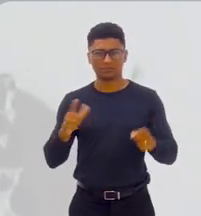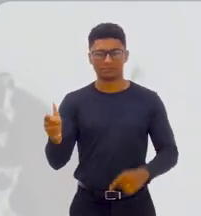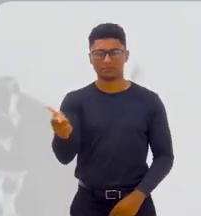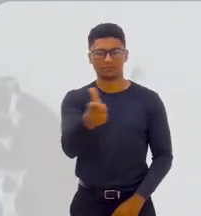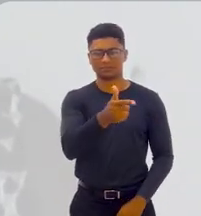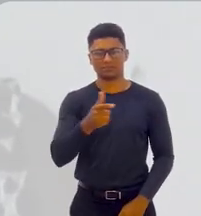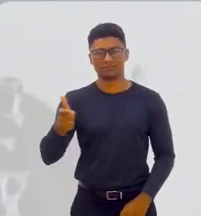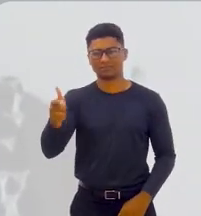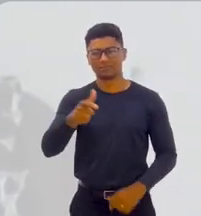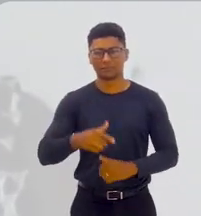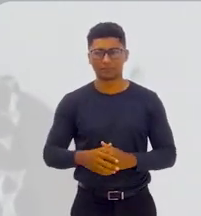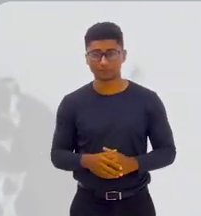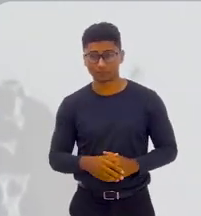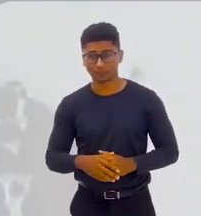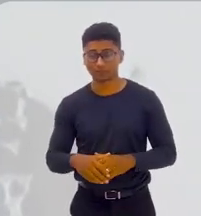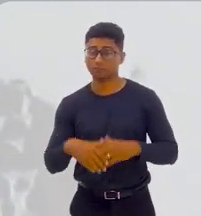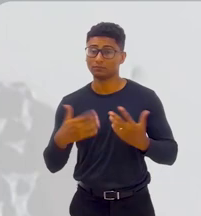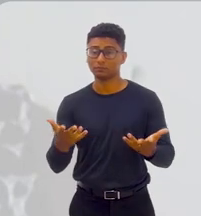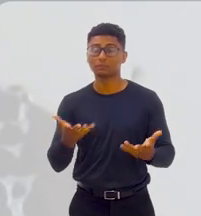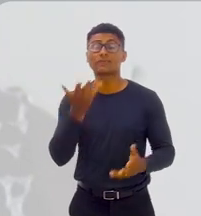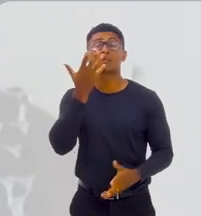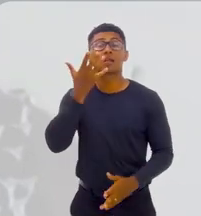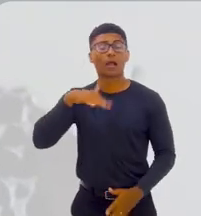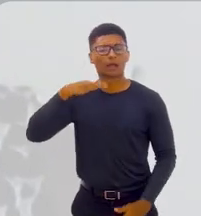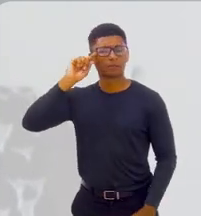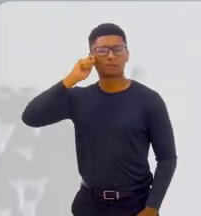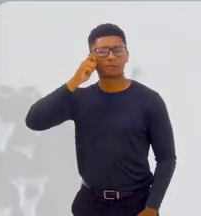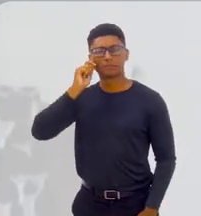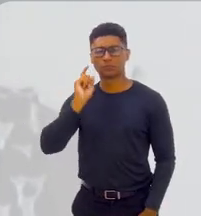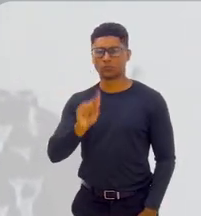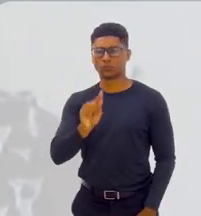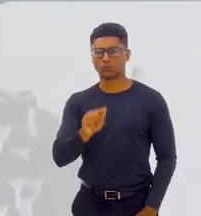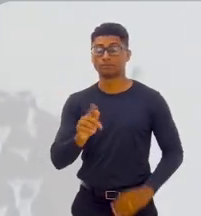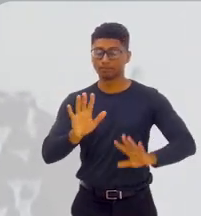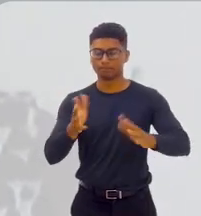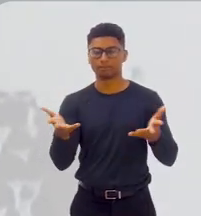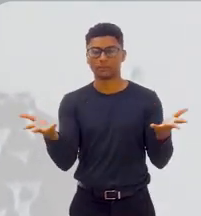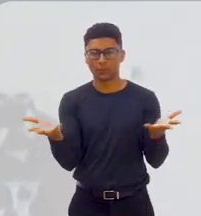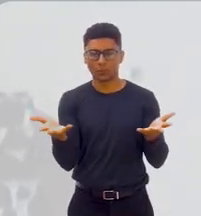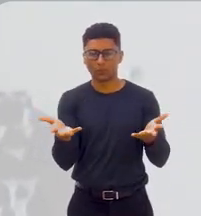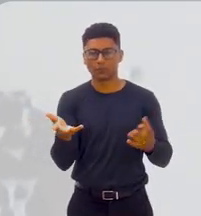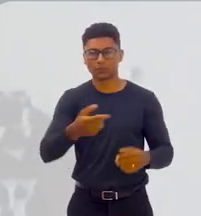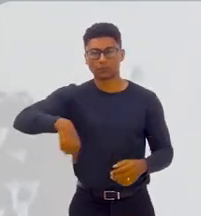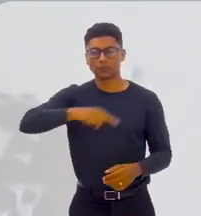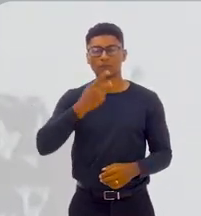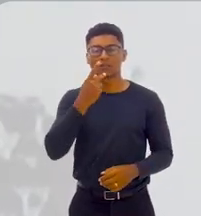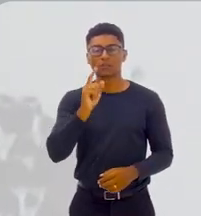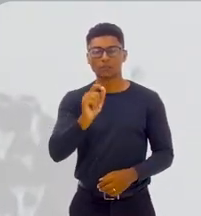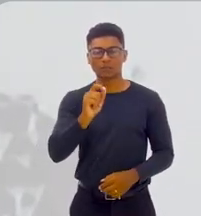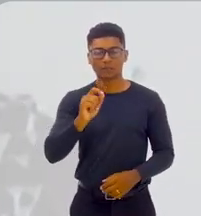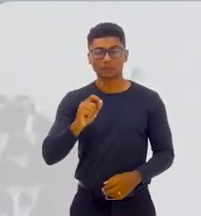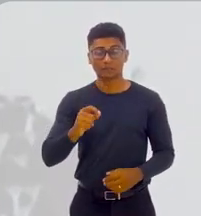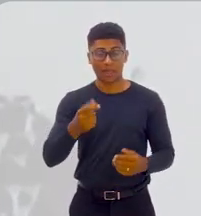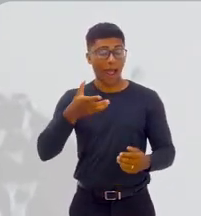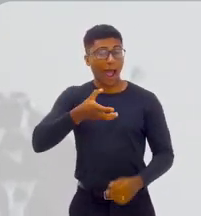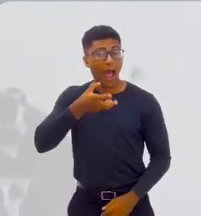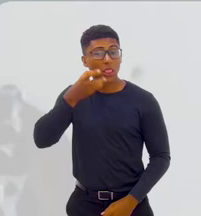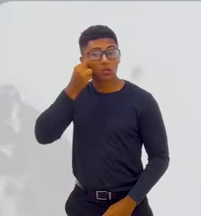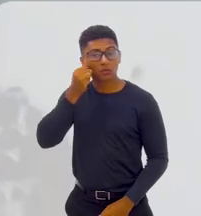do cadastro, não é essa a realidade. Sobre as crianças pretas, hoje em dia, a gente chama isso de adoção